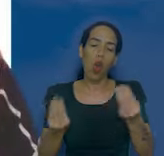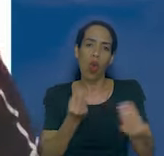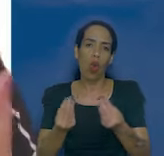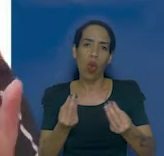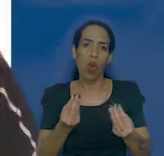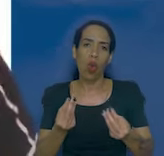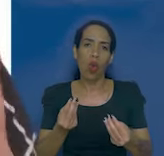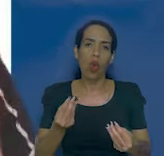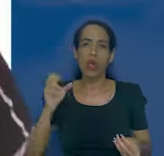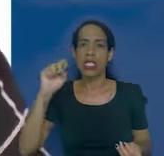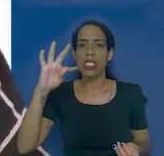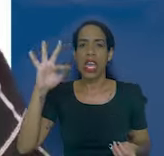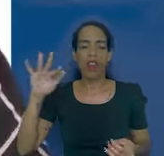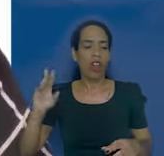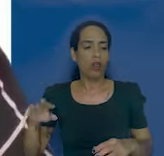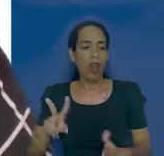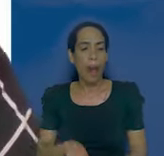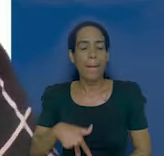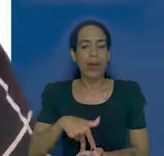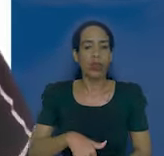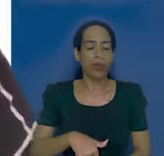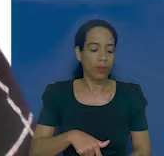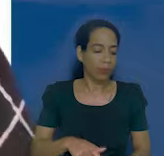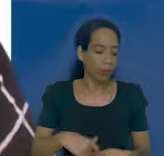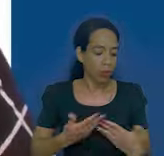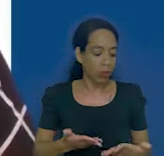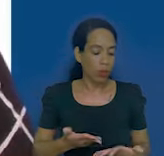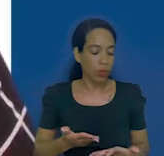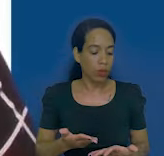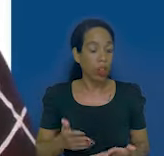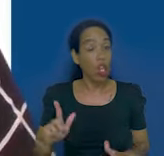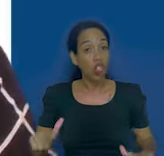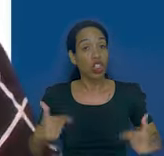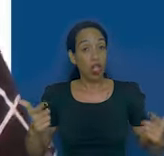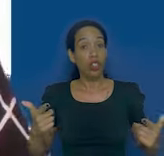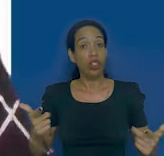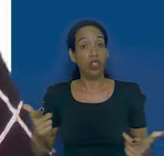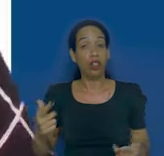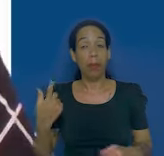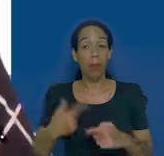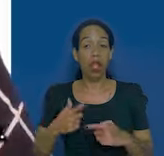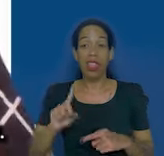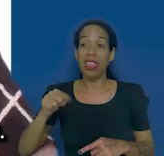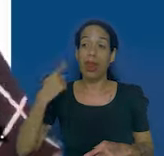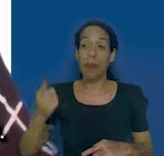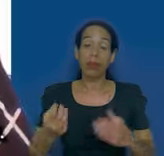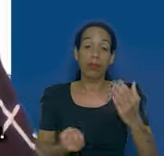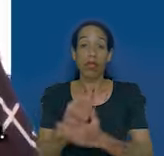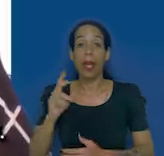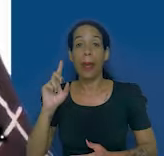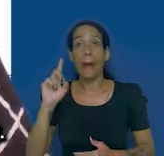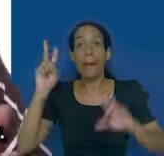como é que o Supremo ia se posicionar acerca daquilo. E a gente meio que deu sorte que não muito tempo depois saiu o